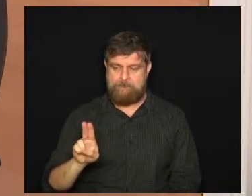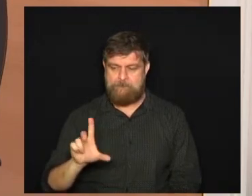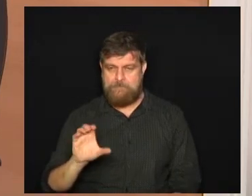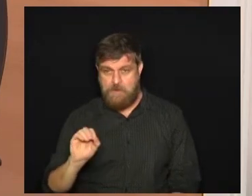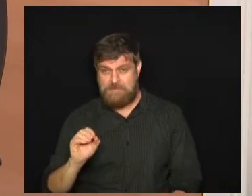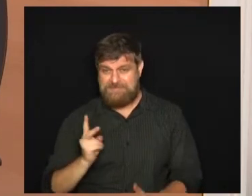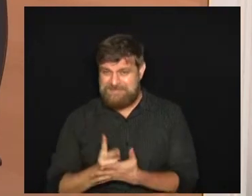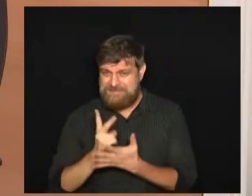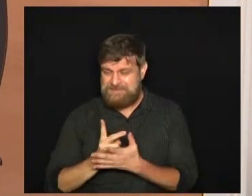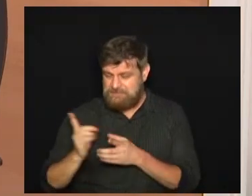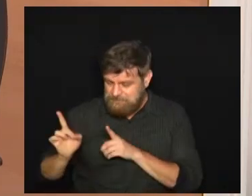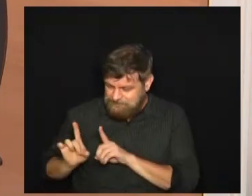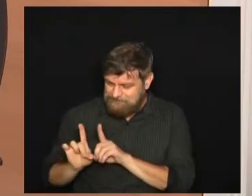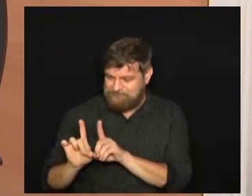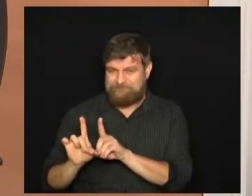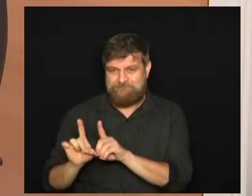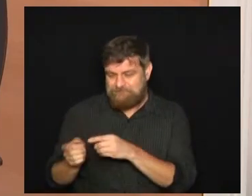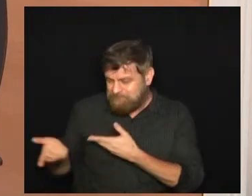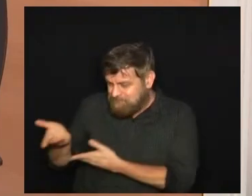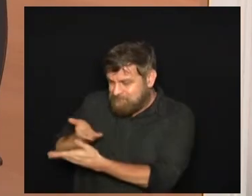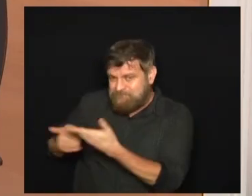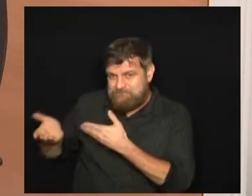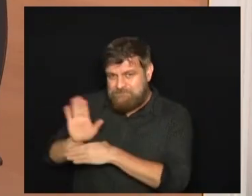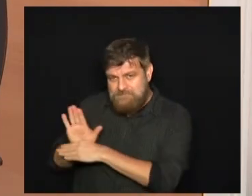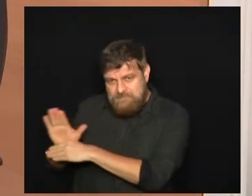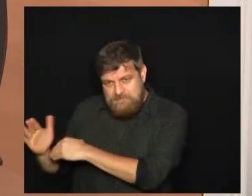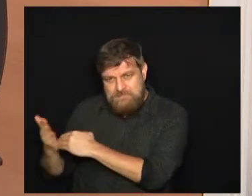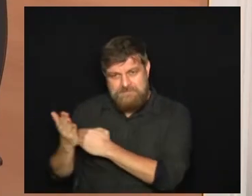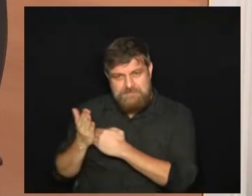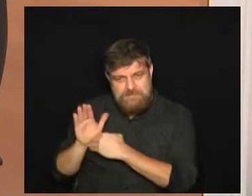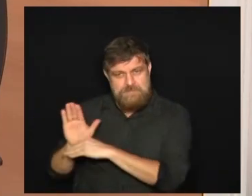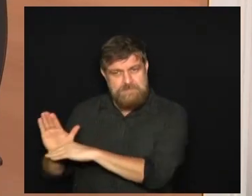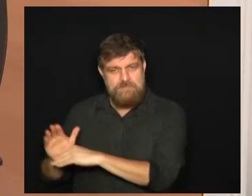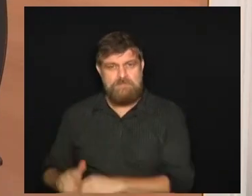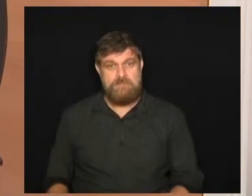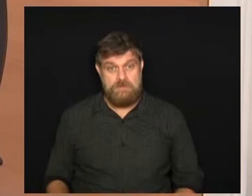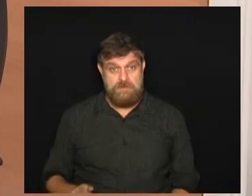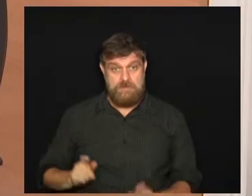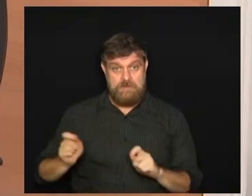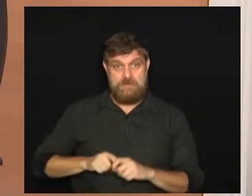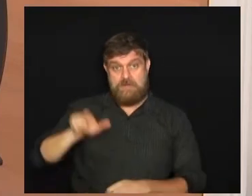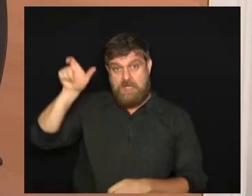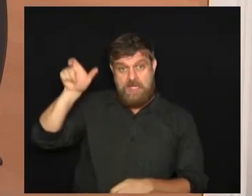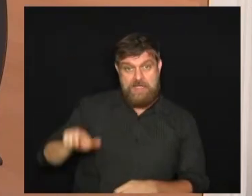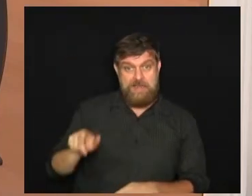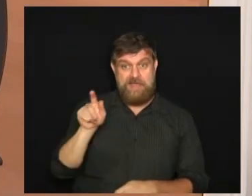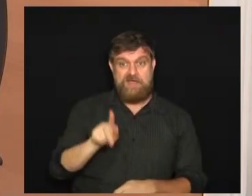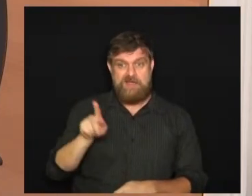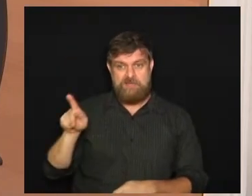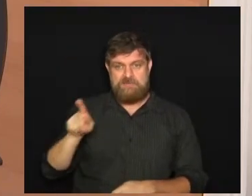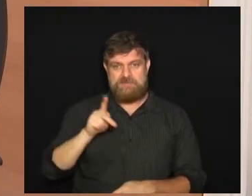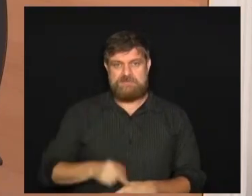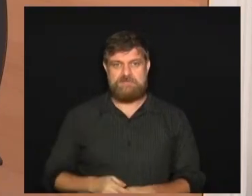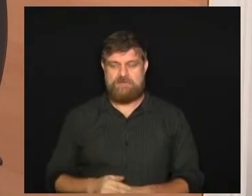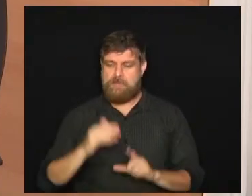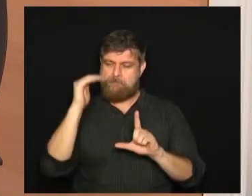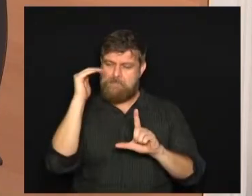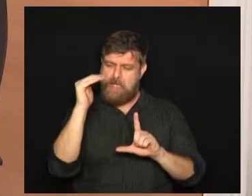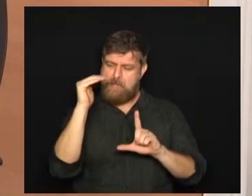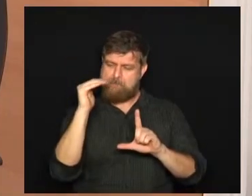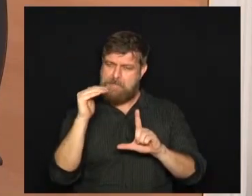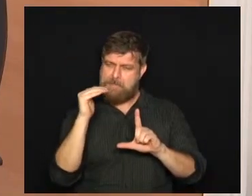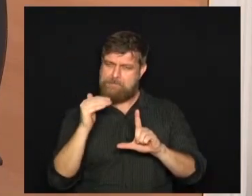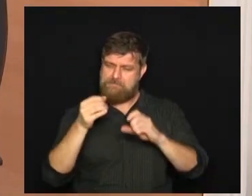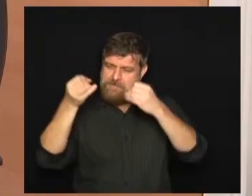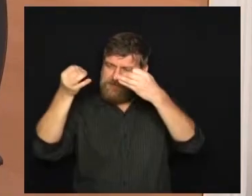junto conosco, sempre prestativo. Deu para vocês perceberem que realmente ele é um professor, né? Que ele vai cadenciado, calmo,